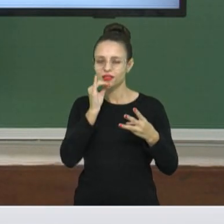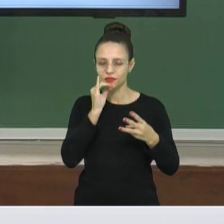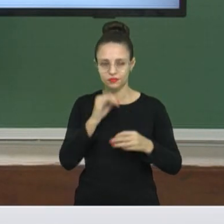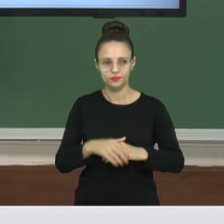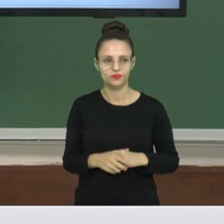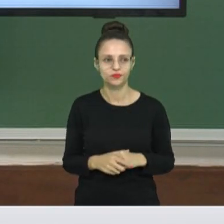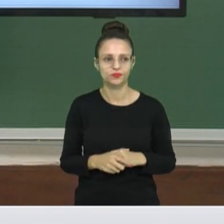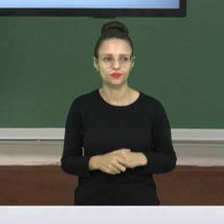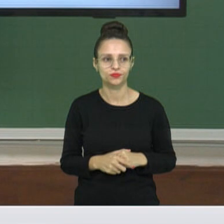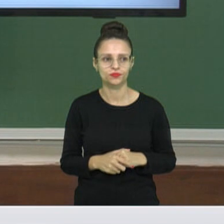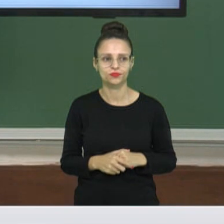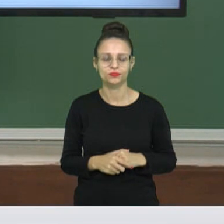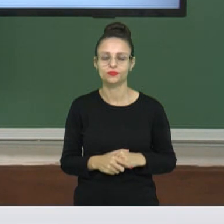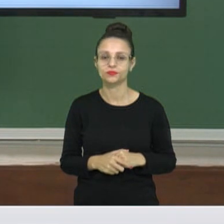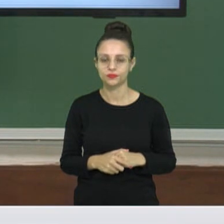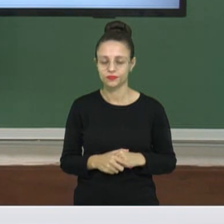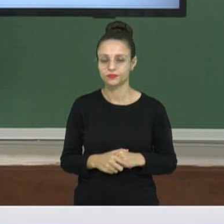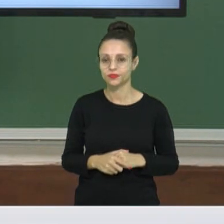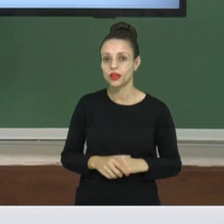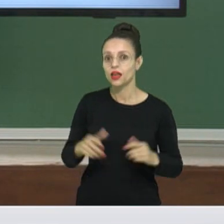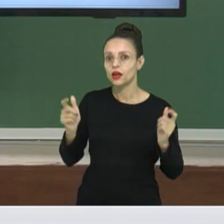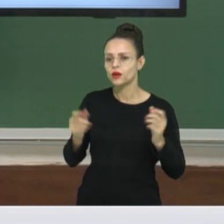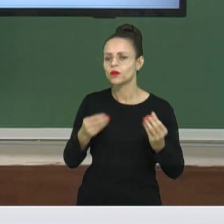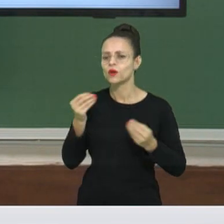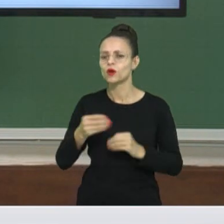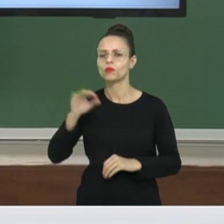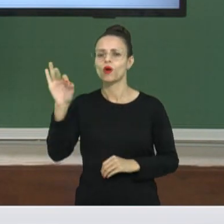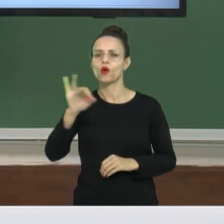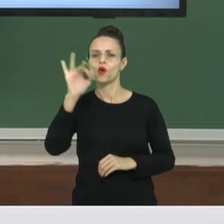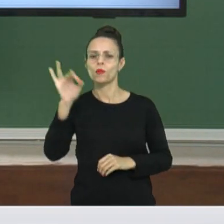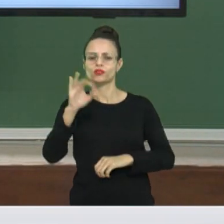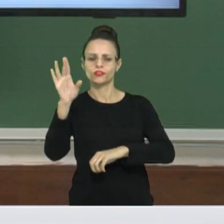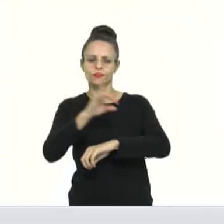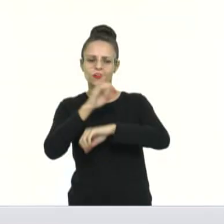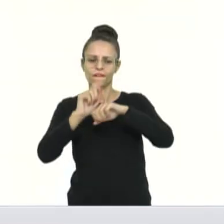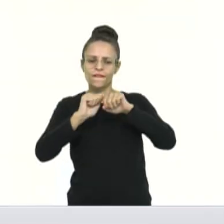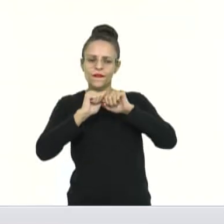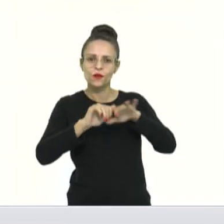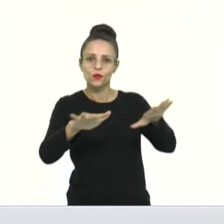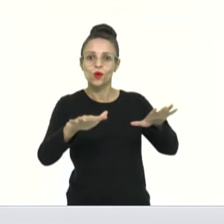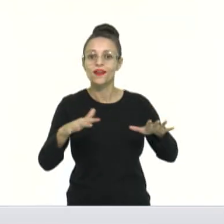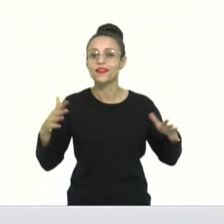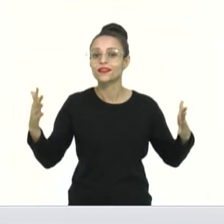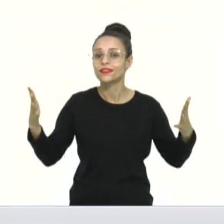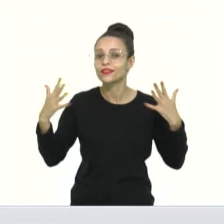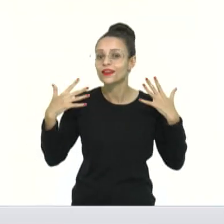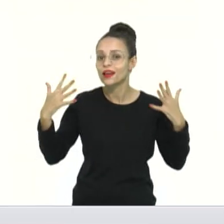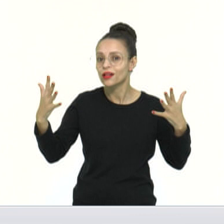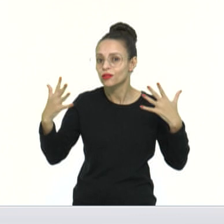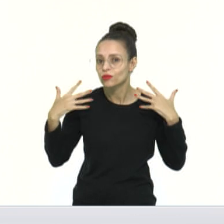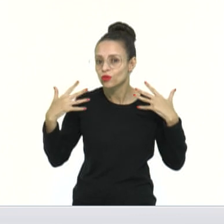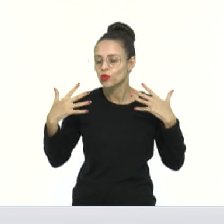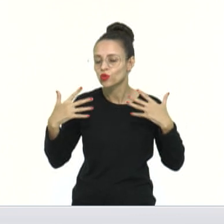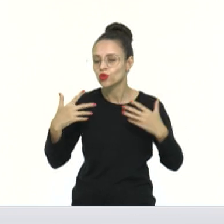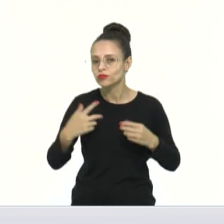aqui. Condições excelentes para proliferar o mosquito da dengue. O calor,